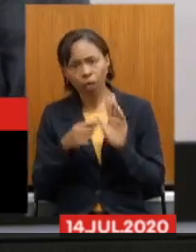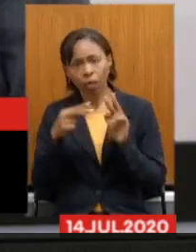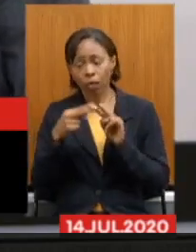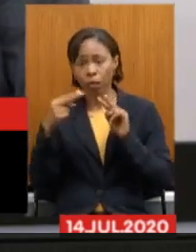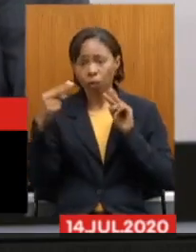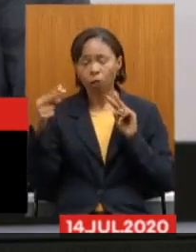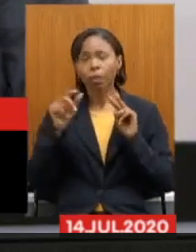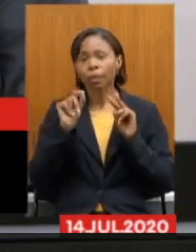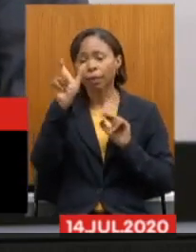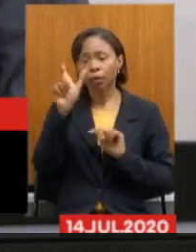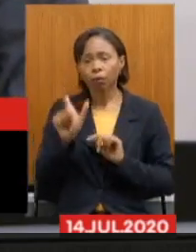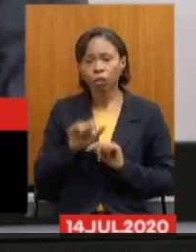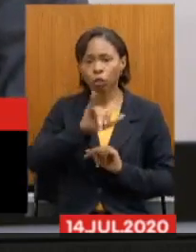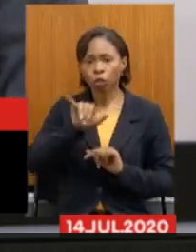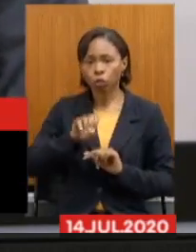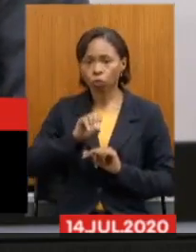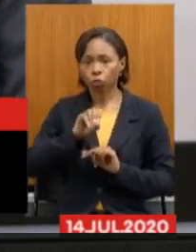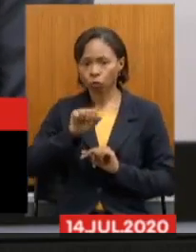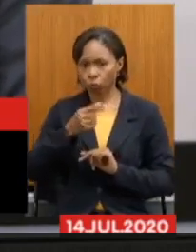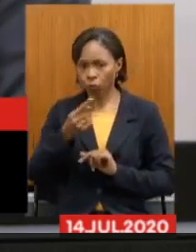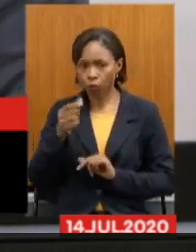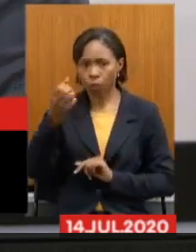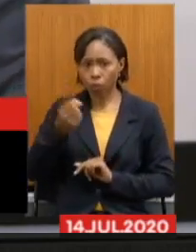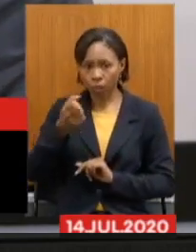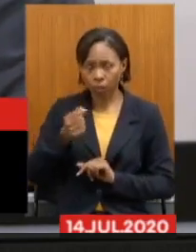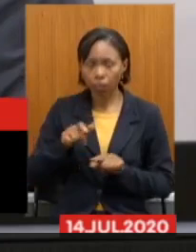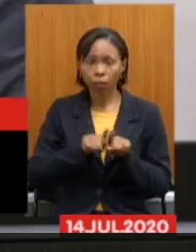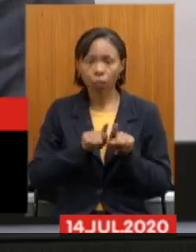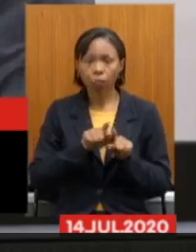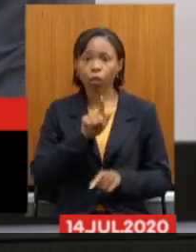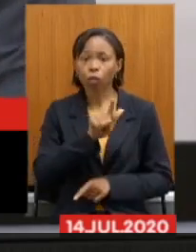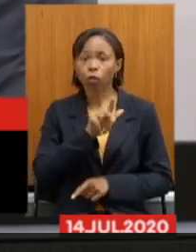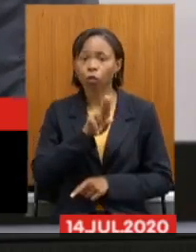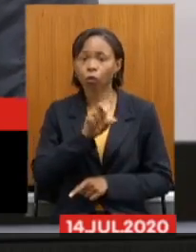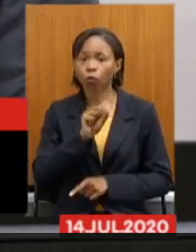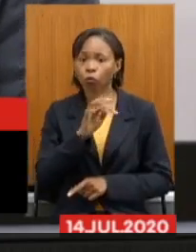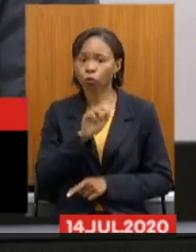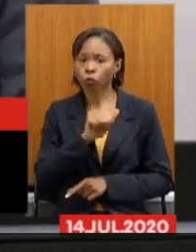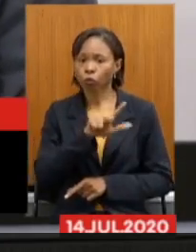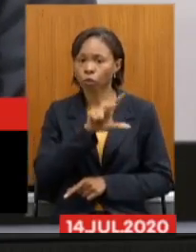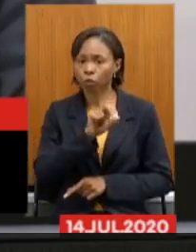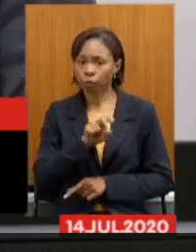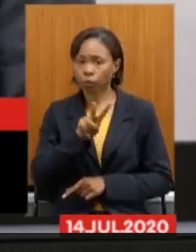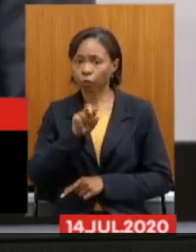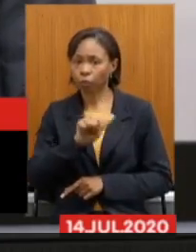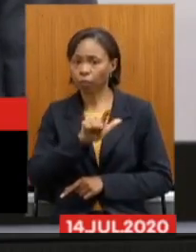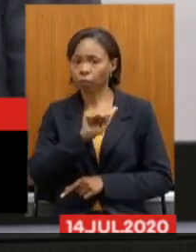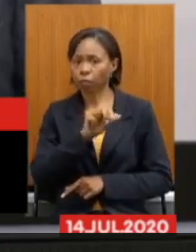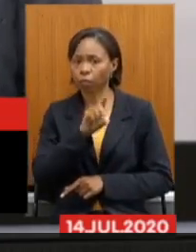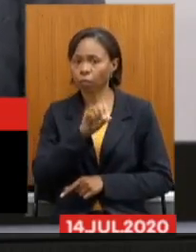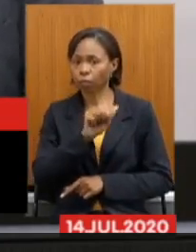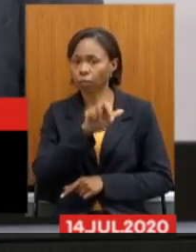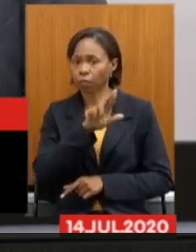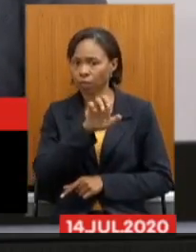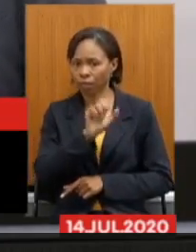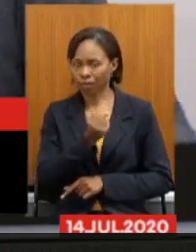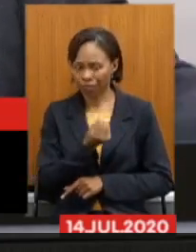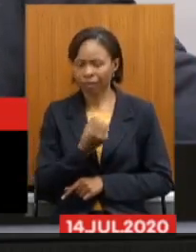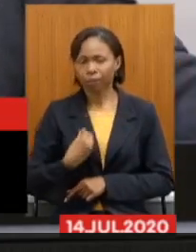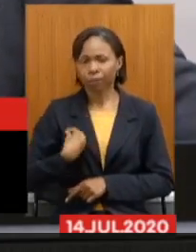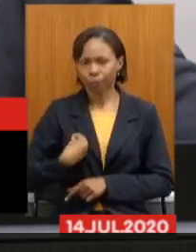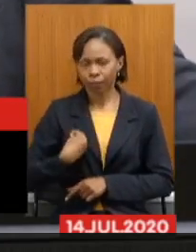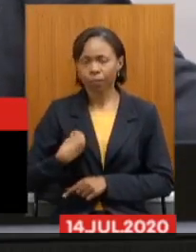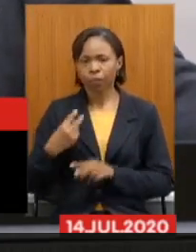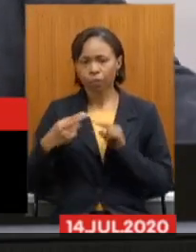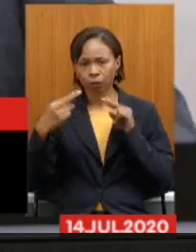do deputado João Leite, do deputado Gustavo Santana, que esteve aqui, Gustavo Valadares, que esteve presente aqui conosco.